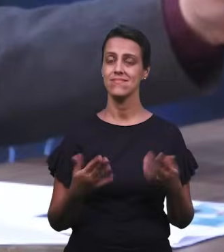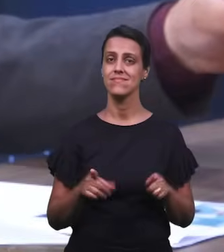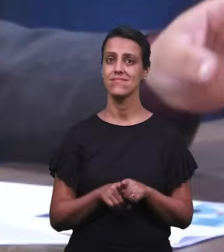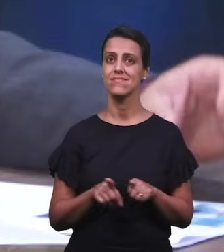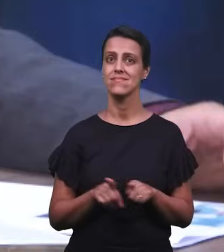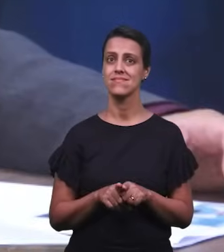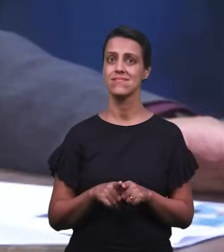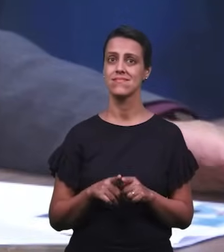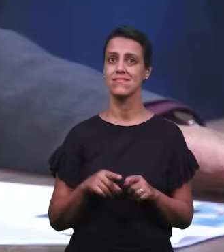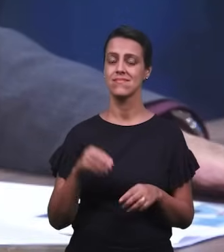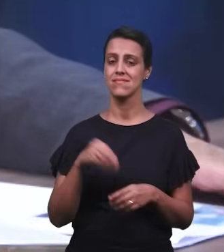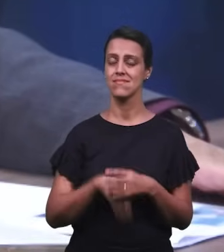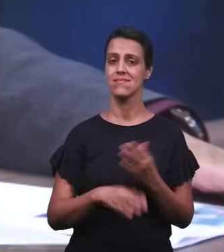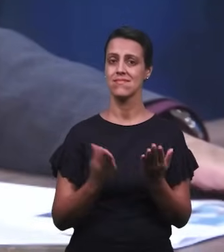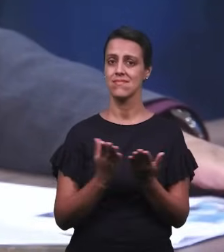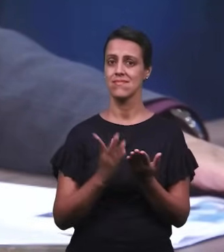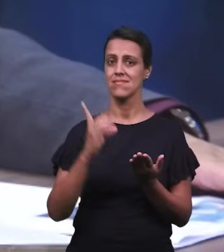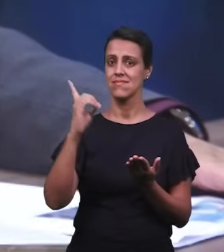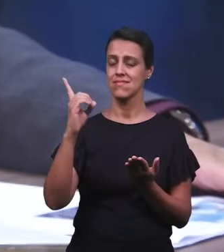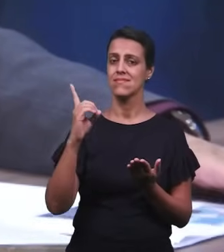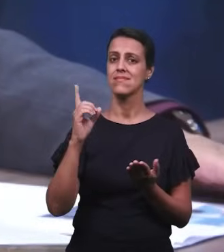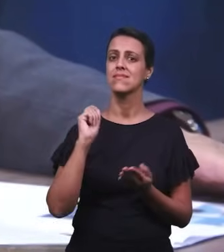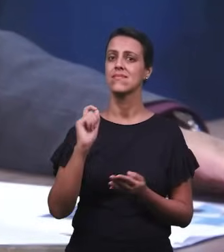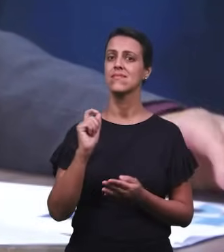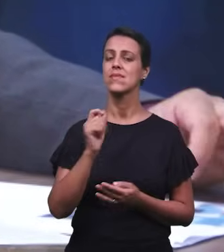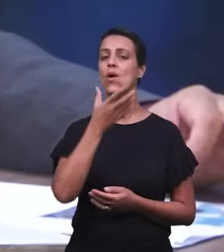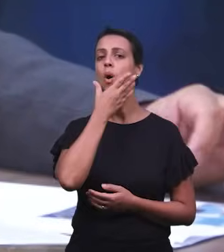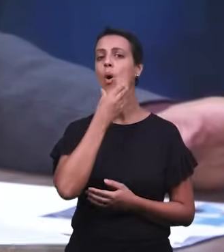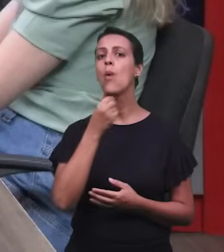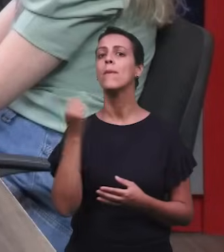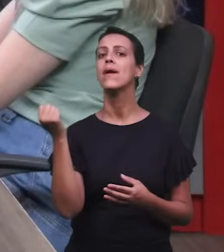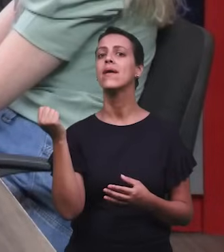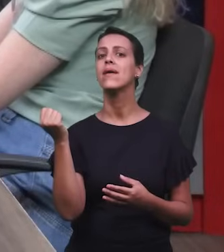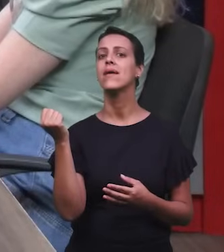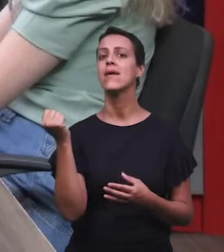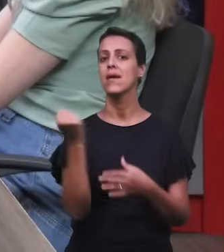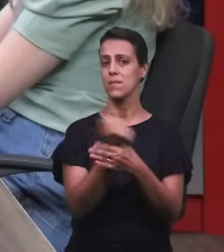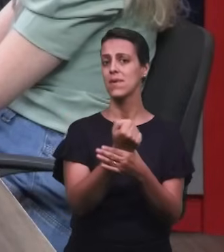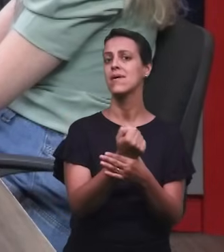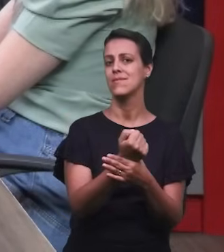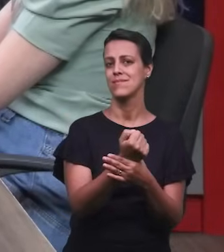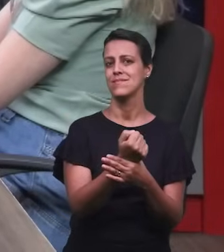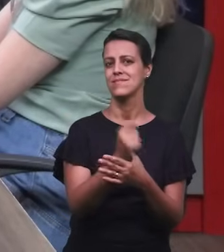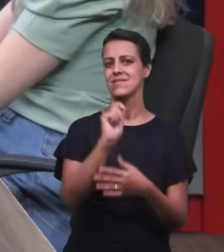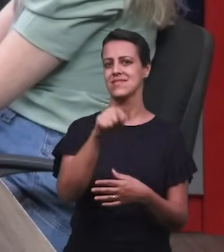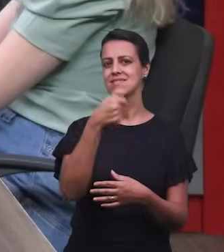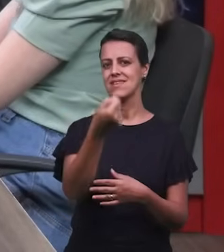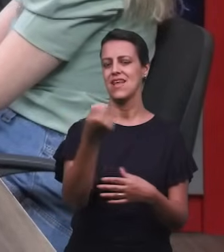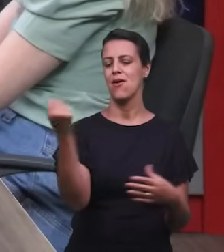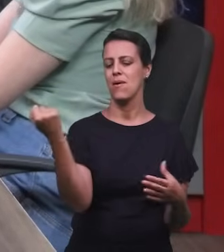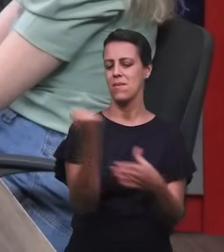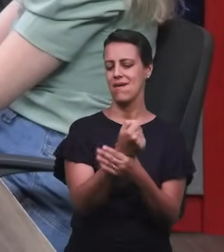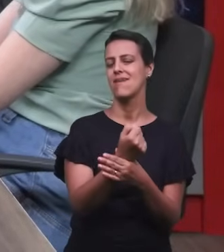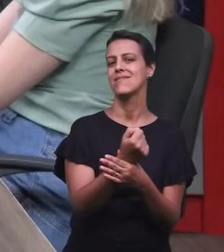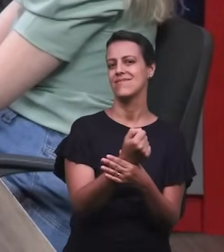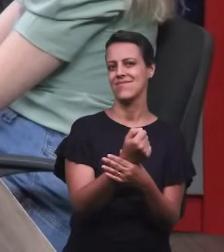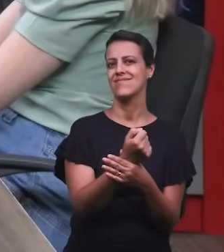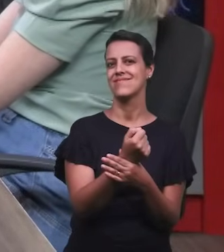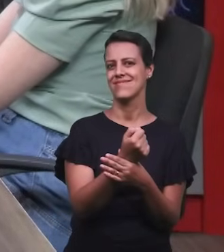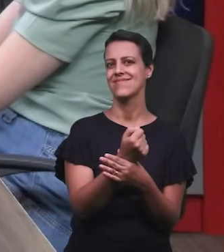pouco dessa característica também na vida de Abraão, né, pastor? Mais temeroso, exatamente, pacífico.